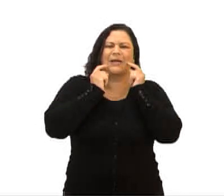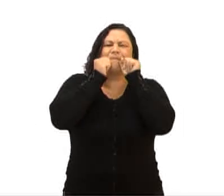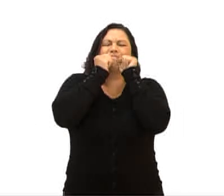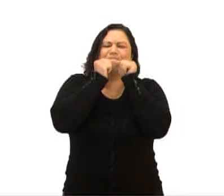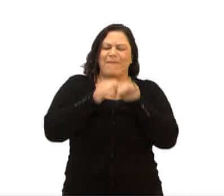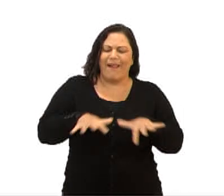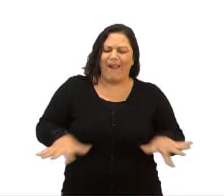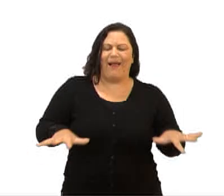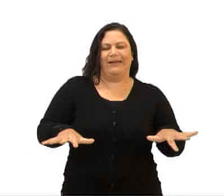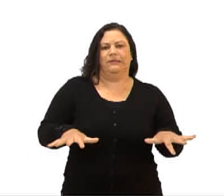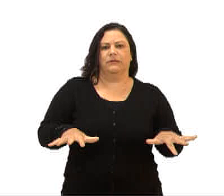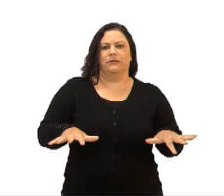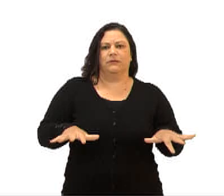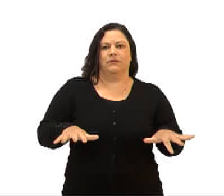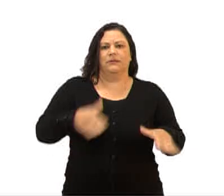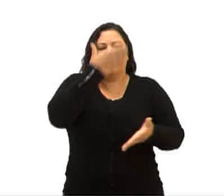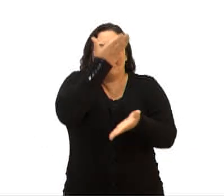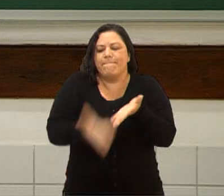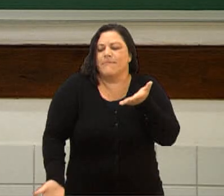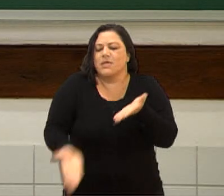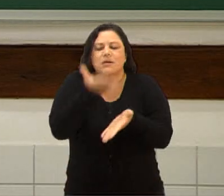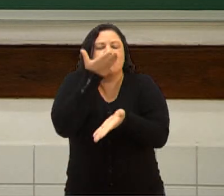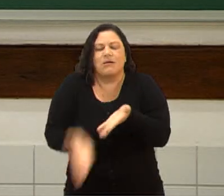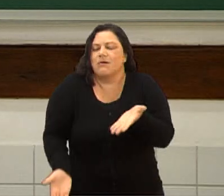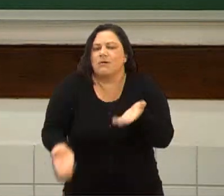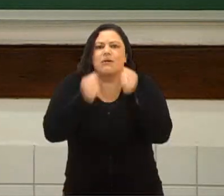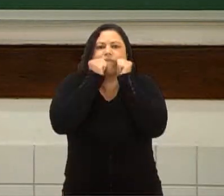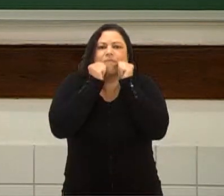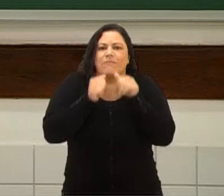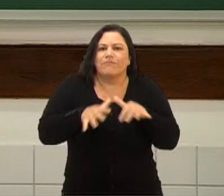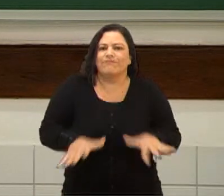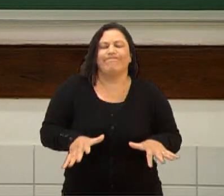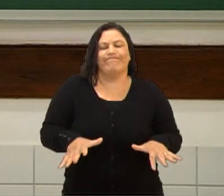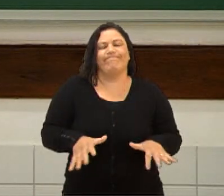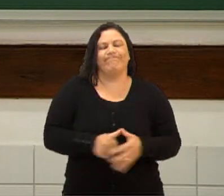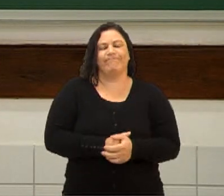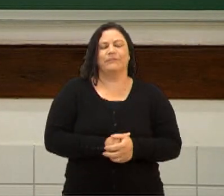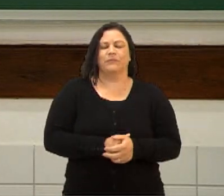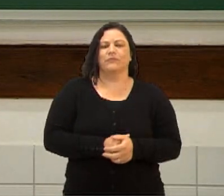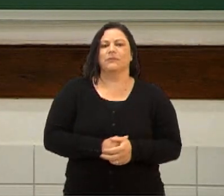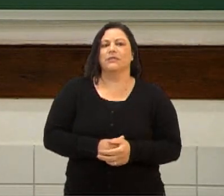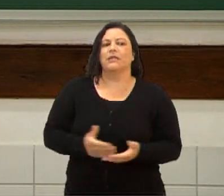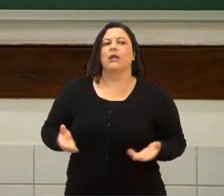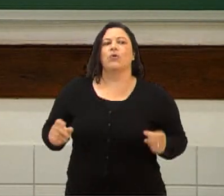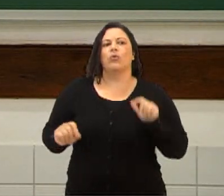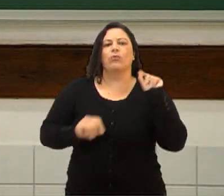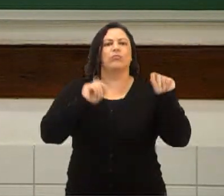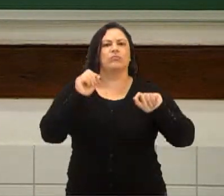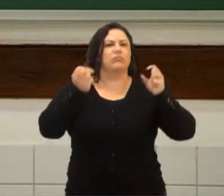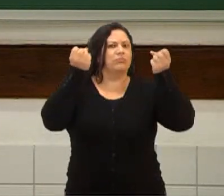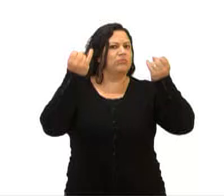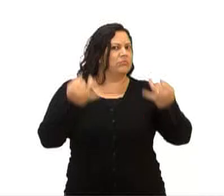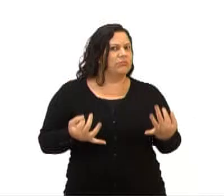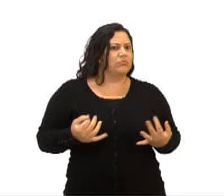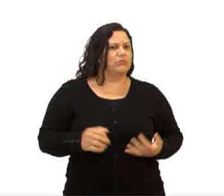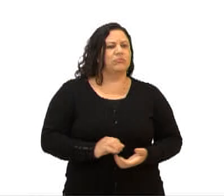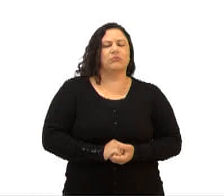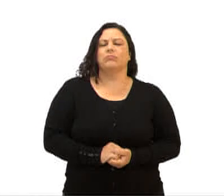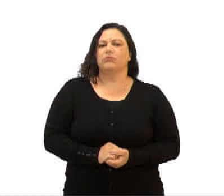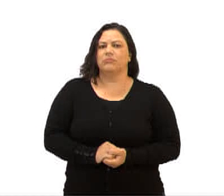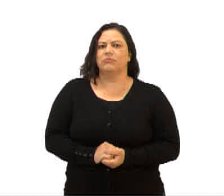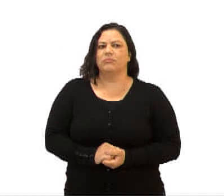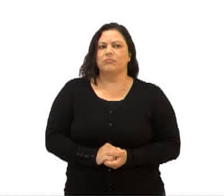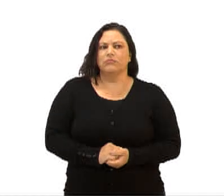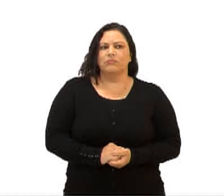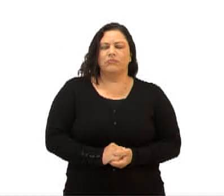derramado. Esse você já deve ter escutado falar, né? É muito comum esse provérbio. E ele diz assim, ó. One shouldn't